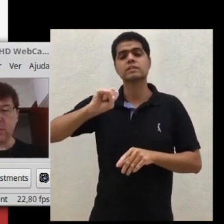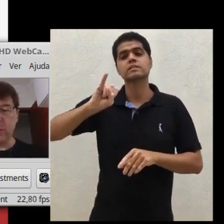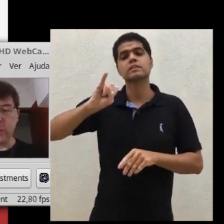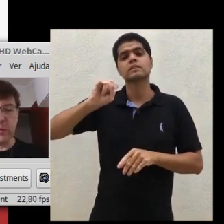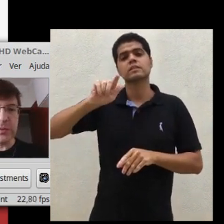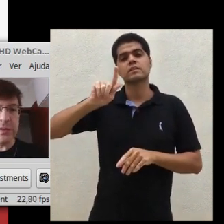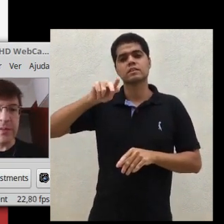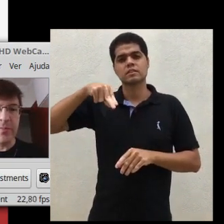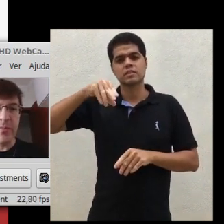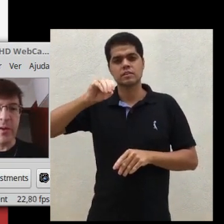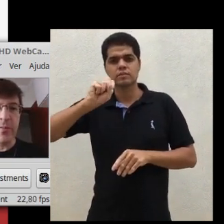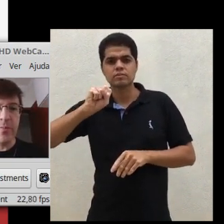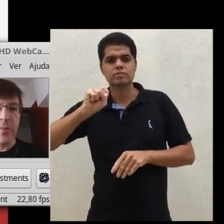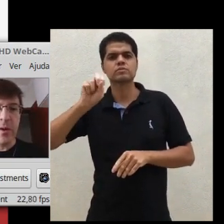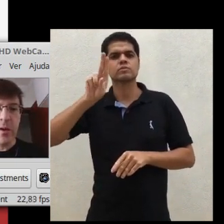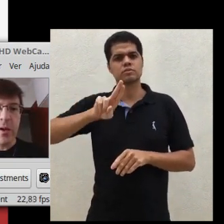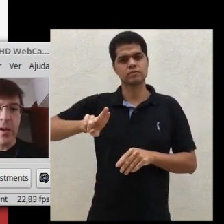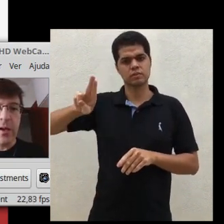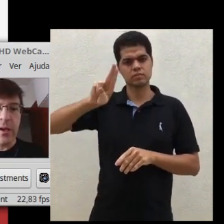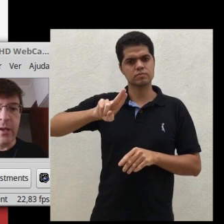com símbolos, né?